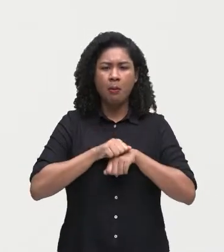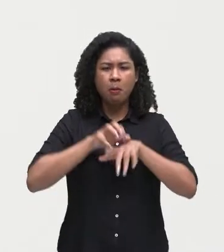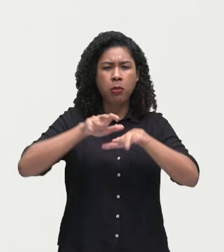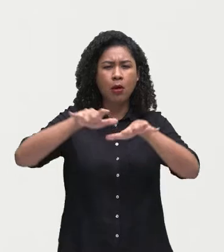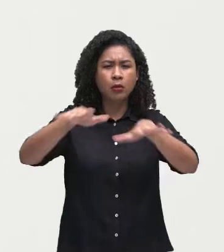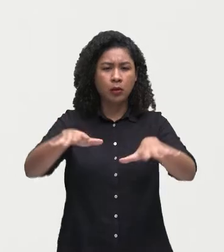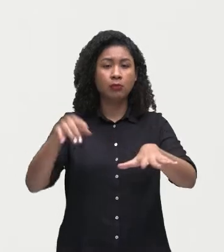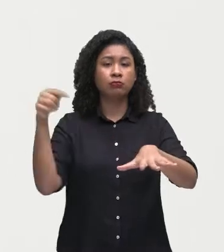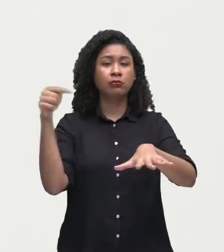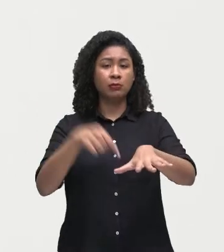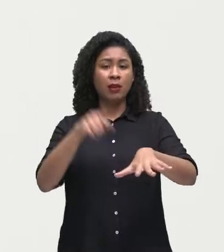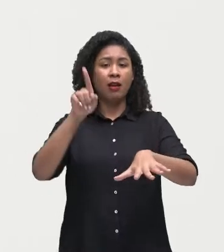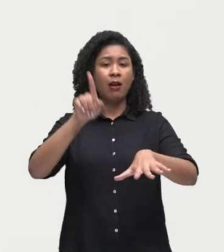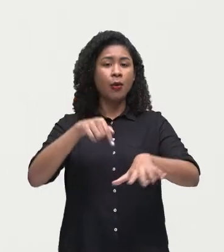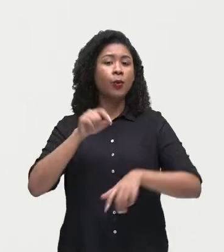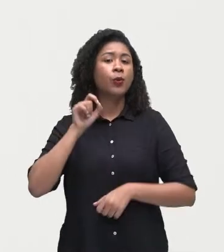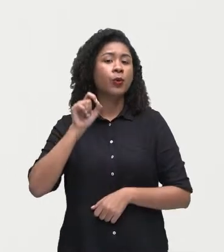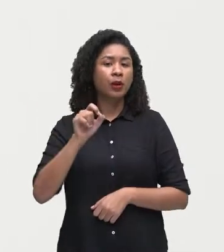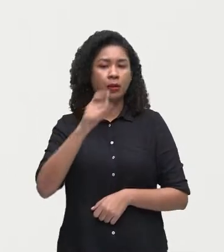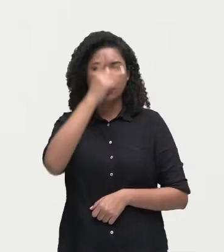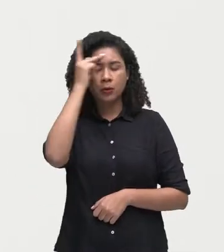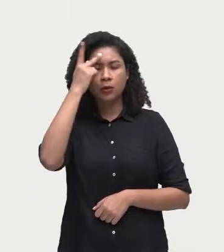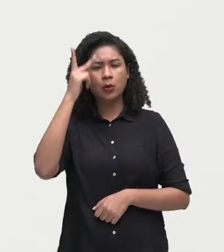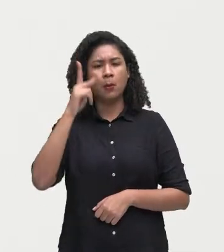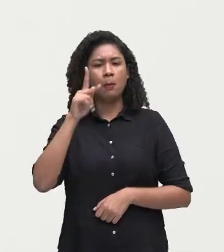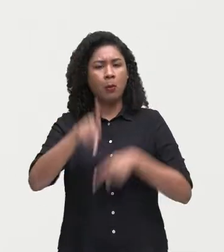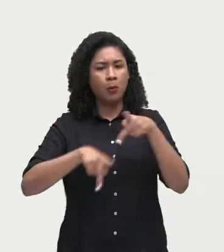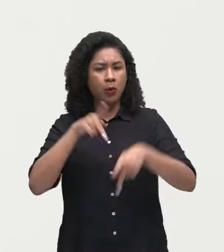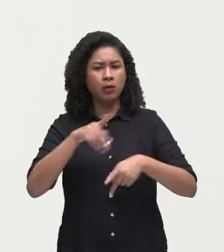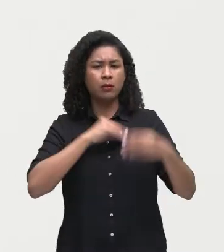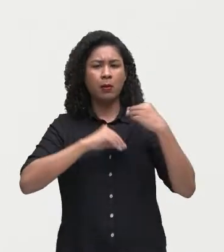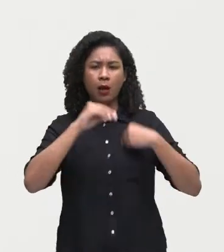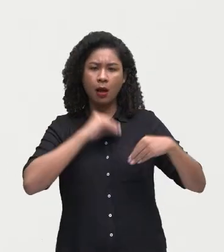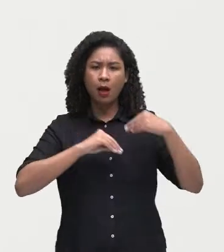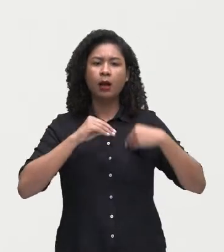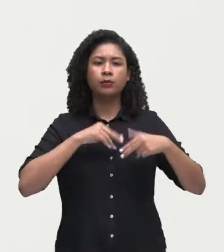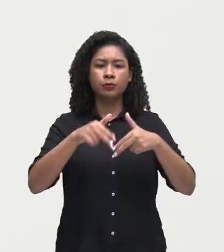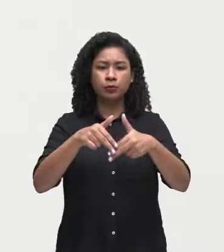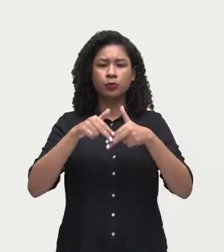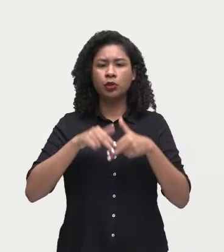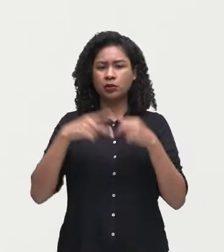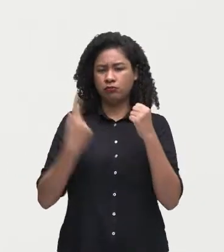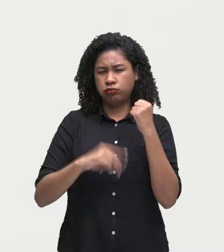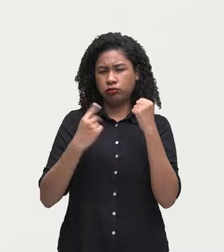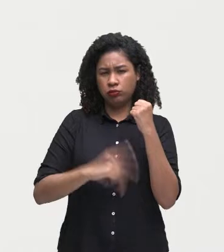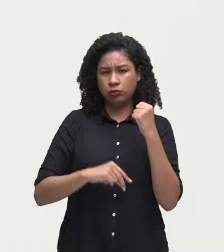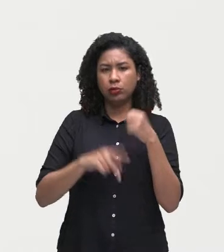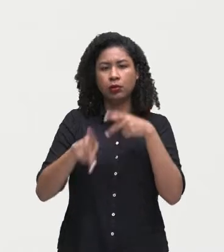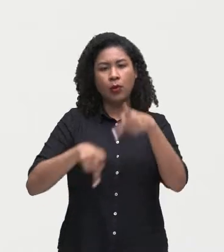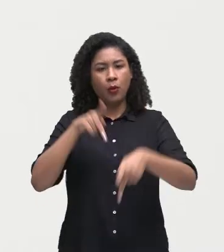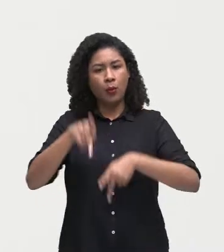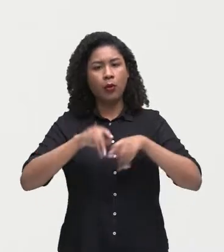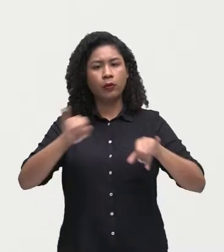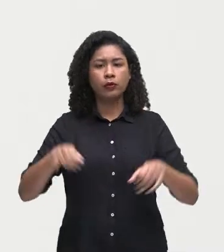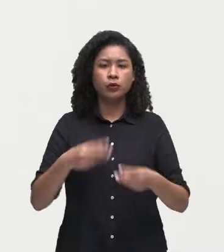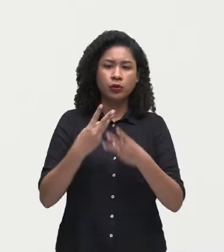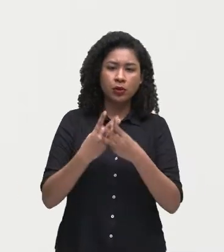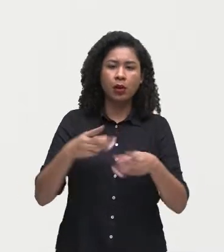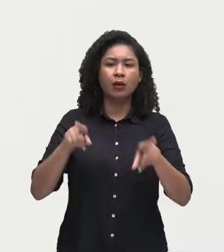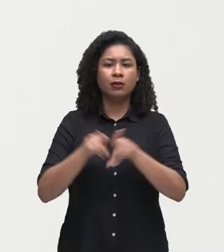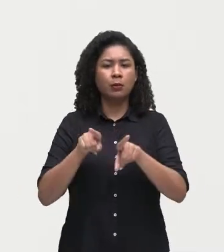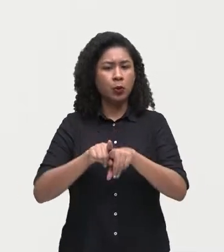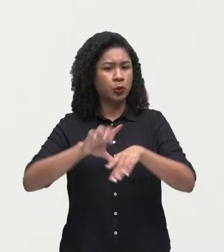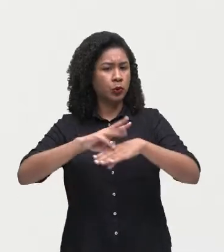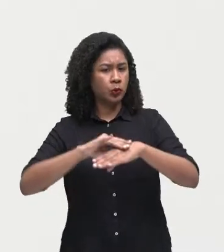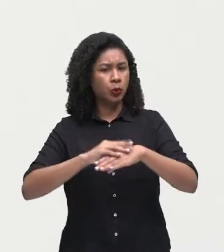uma punição pelos pecados cometidos. Os judeus e os leprosos foram responsabilizados e considerados culpados pela tal